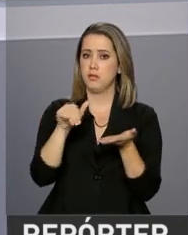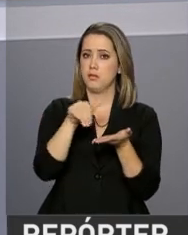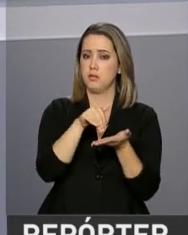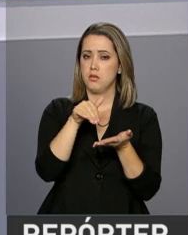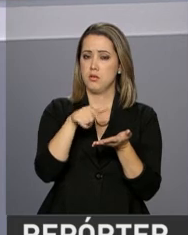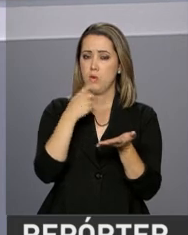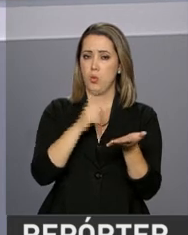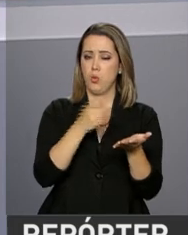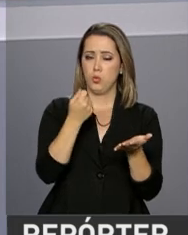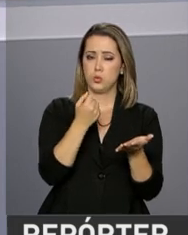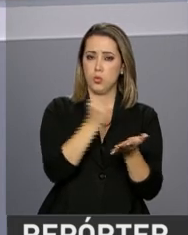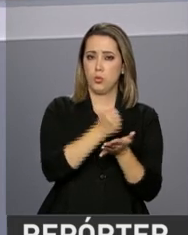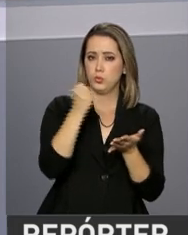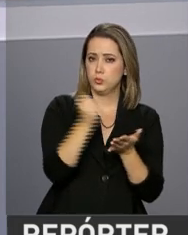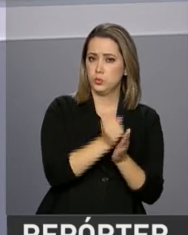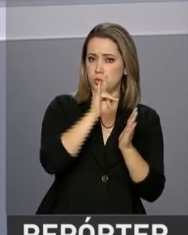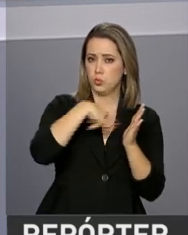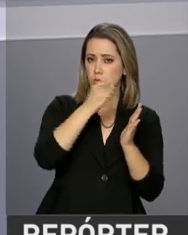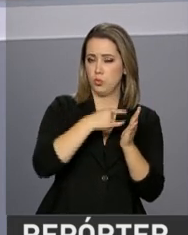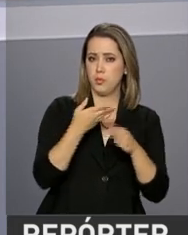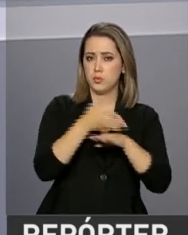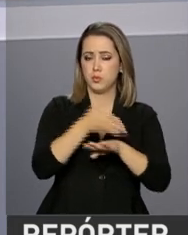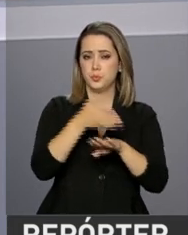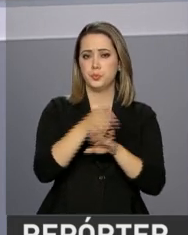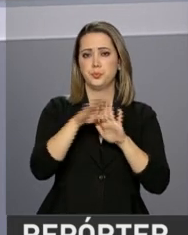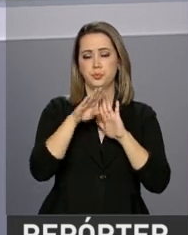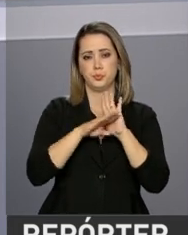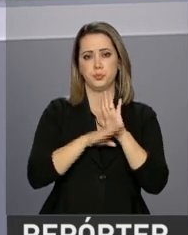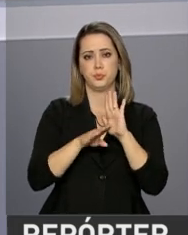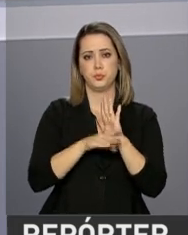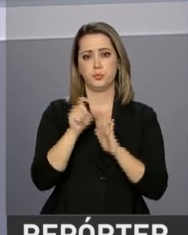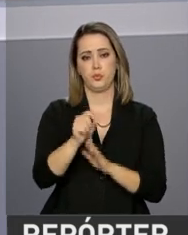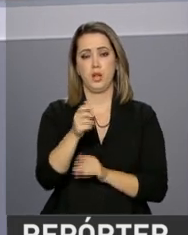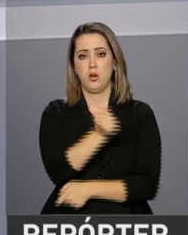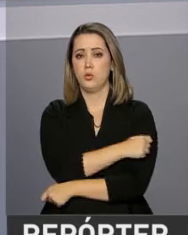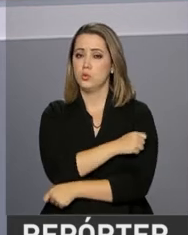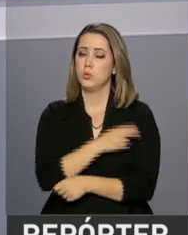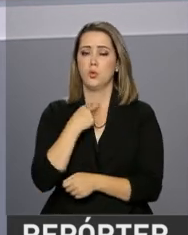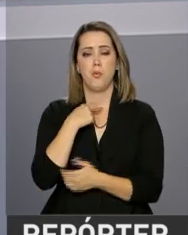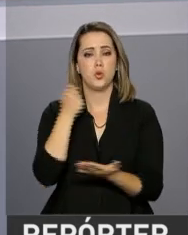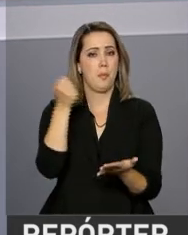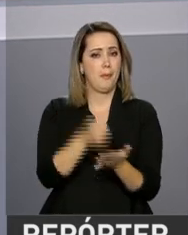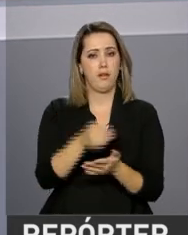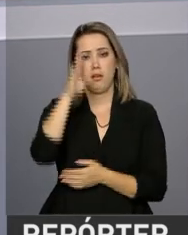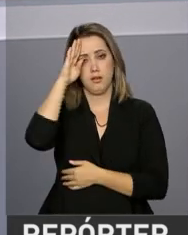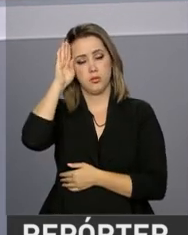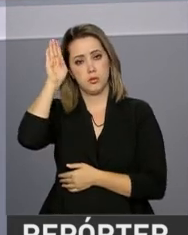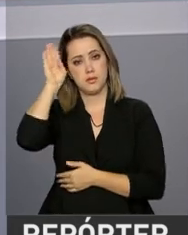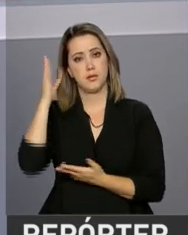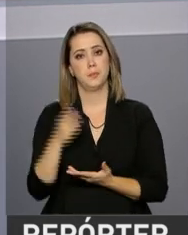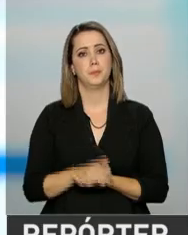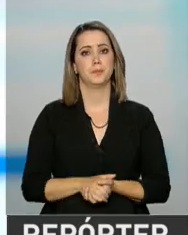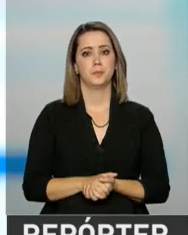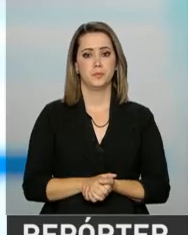dos termos de participação no programa o fies ajuda estudantes que não têm condições de arcar com os custos do ensino superior